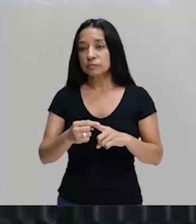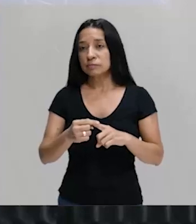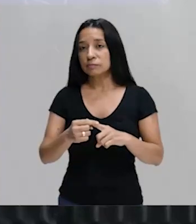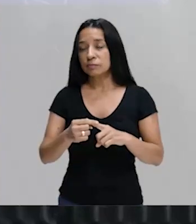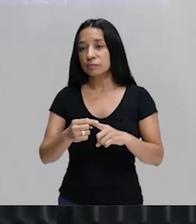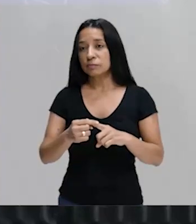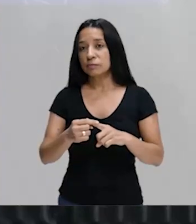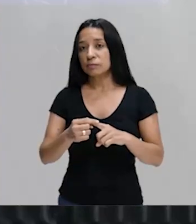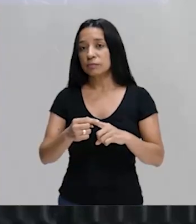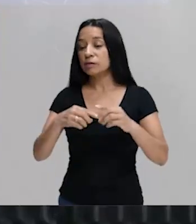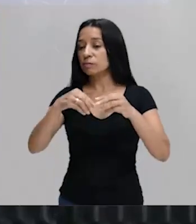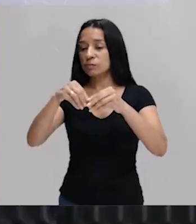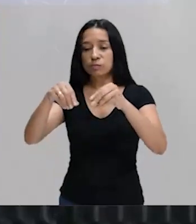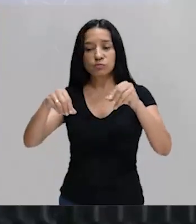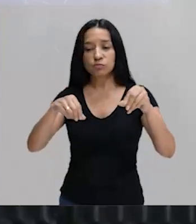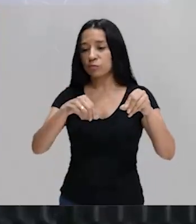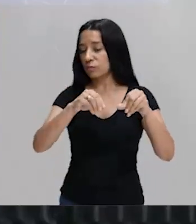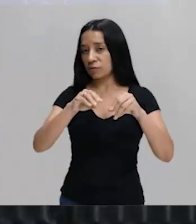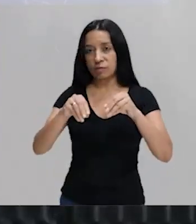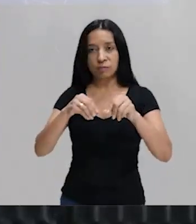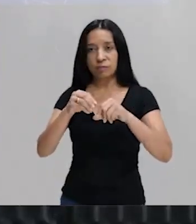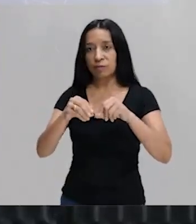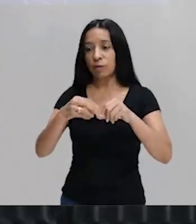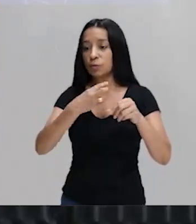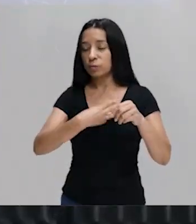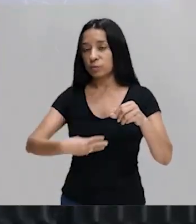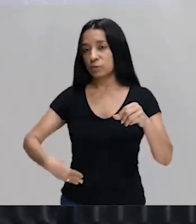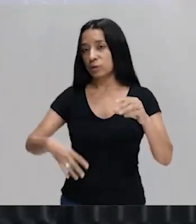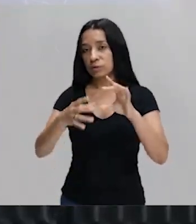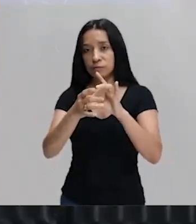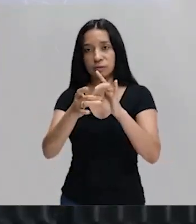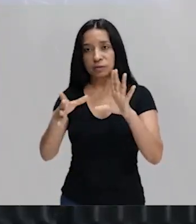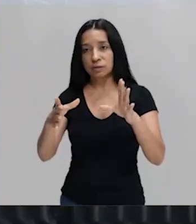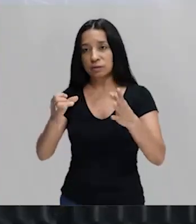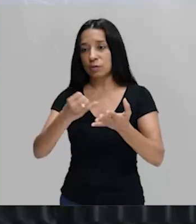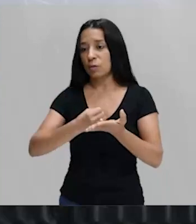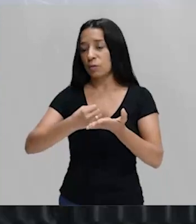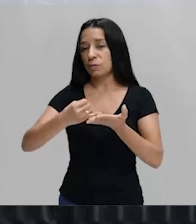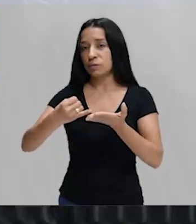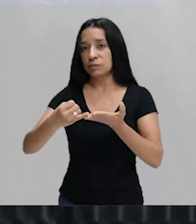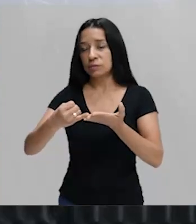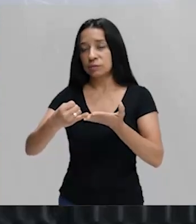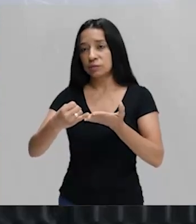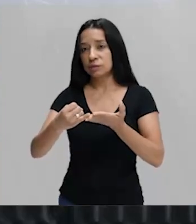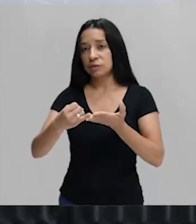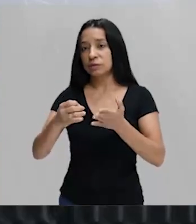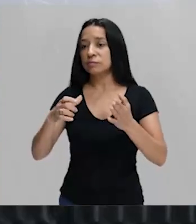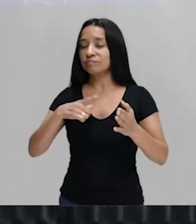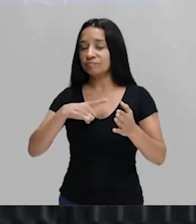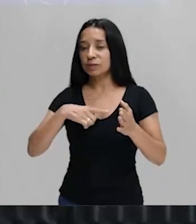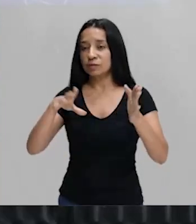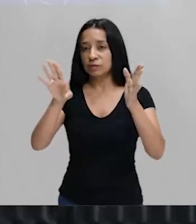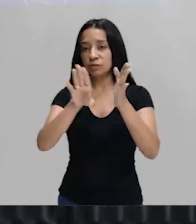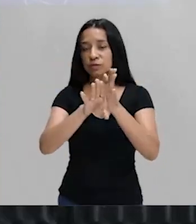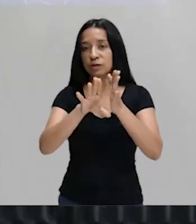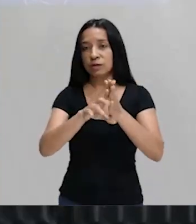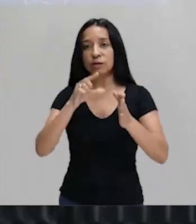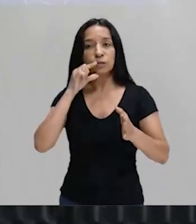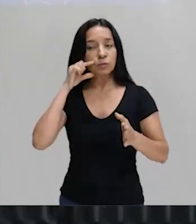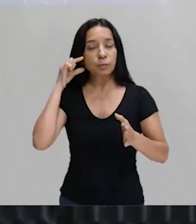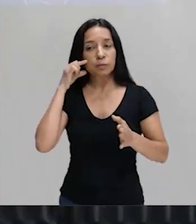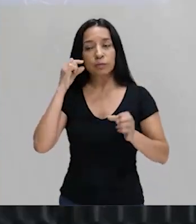Ministério dos Liberais. O fato é que a partir daí você tem a chegada de Dom Pedro ao poder. E o que